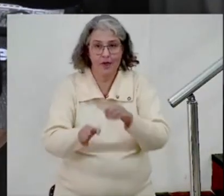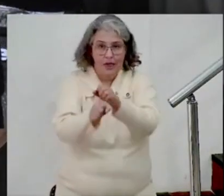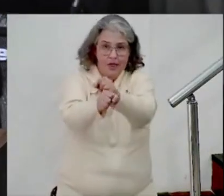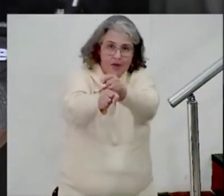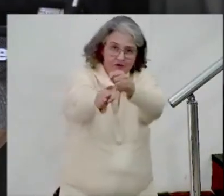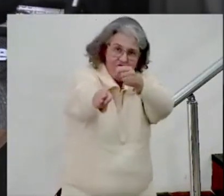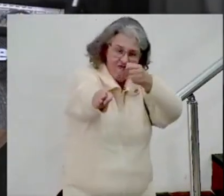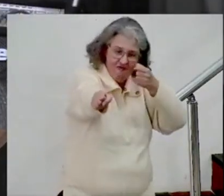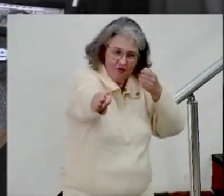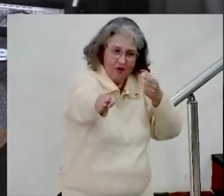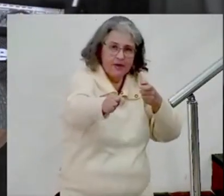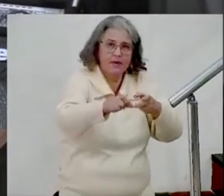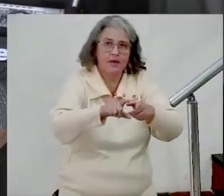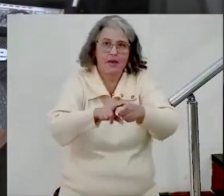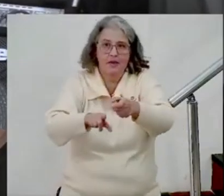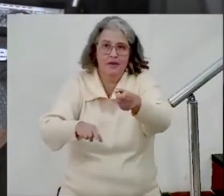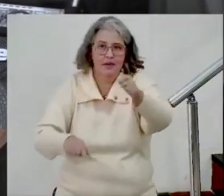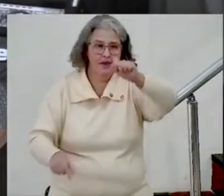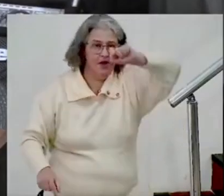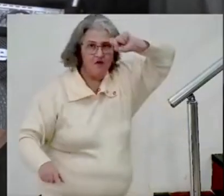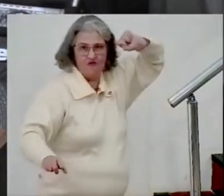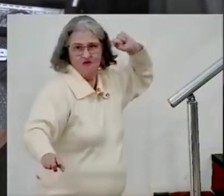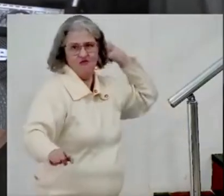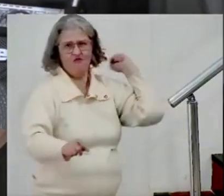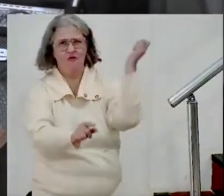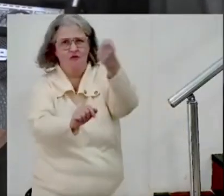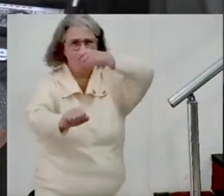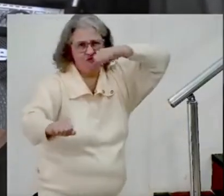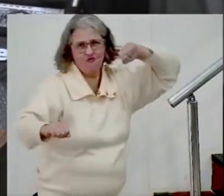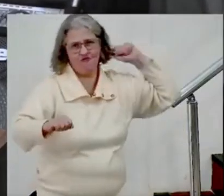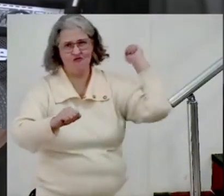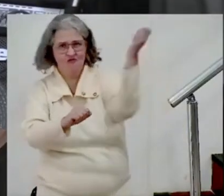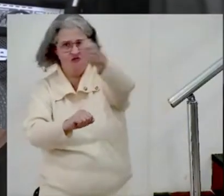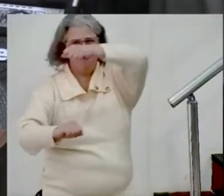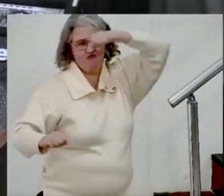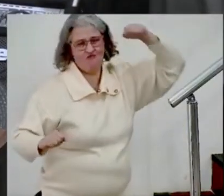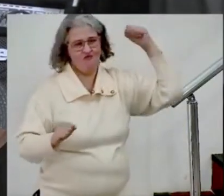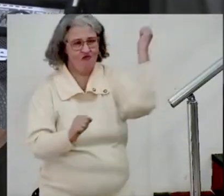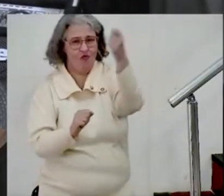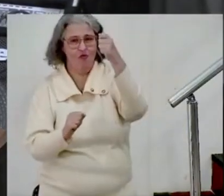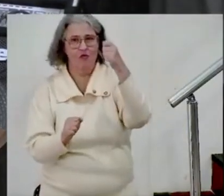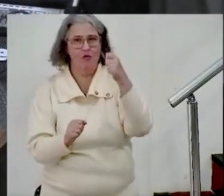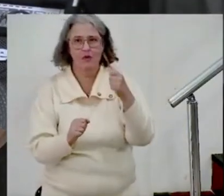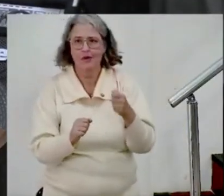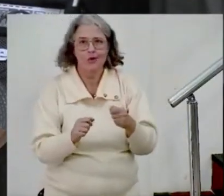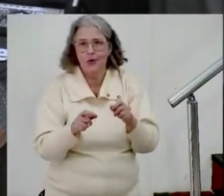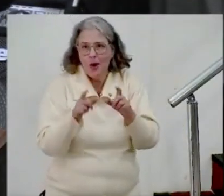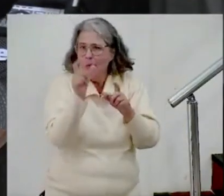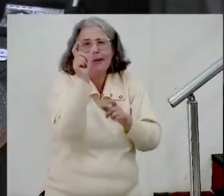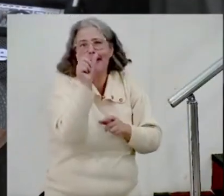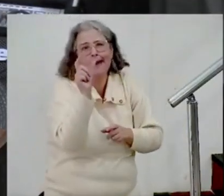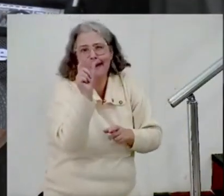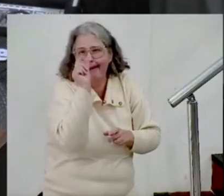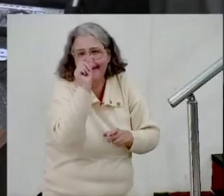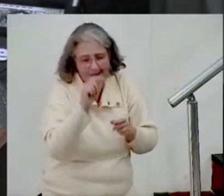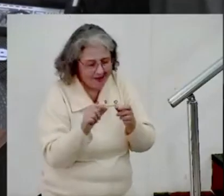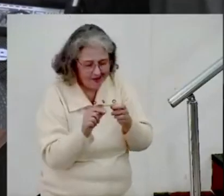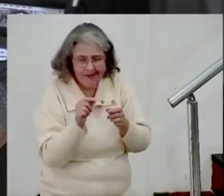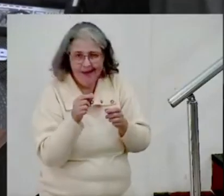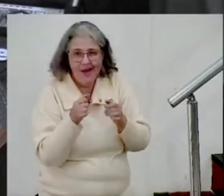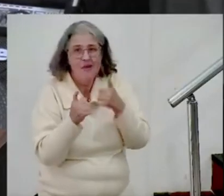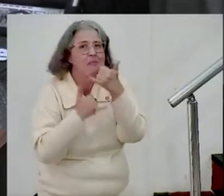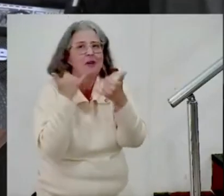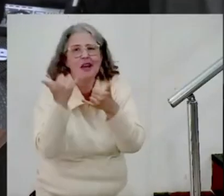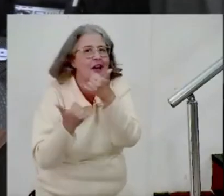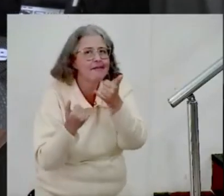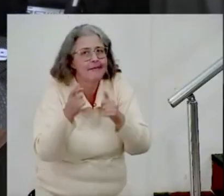você naquele estilingue feito com a madeira bifurcada, com a borracha da farmácia e a pedrinha de brita que você pegou da construção.